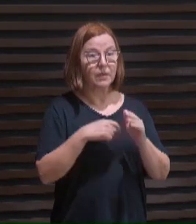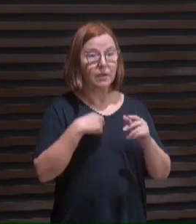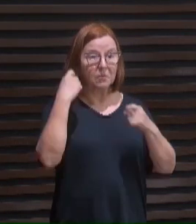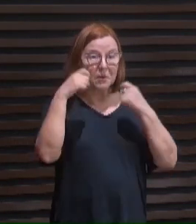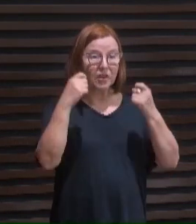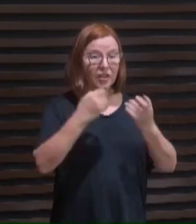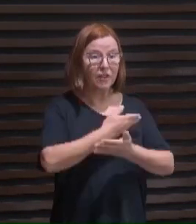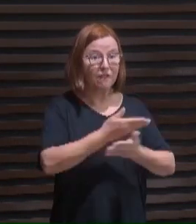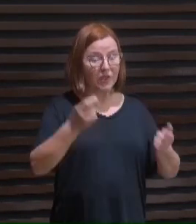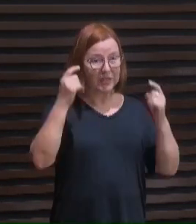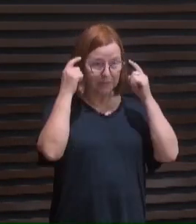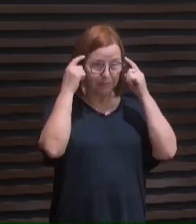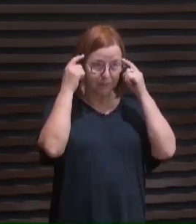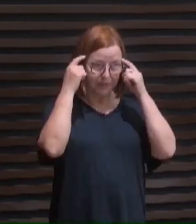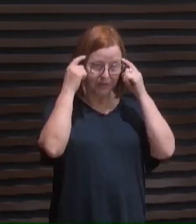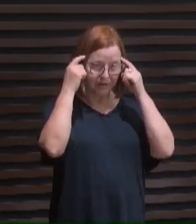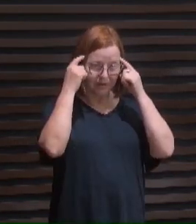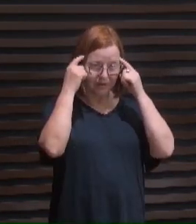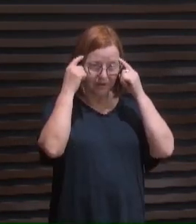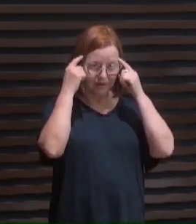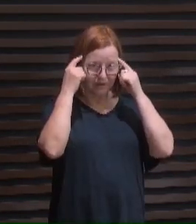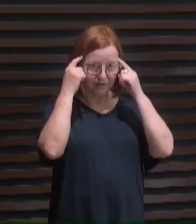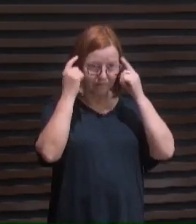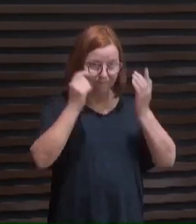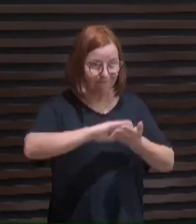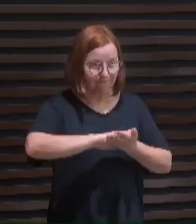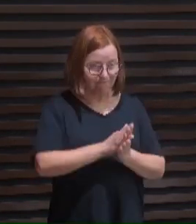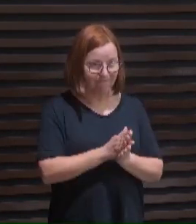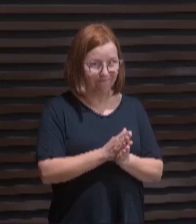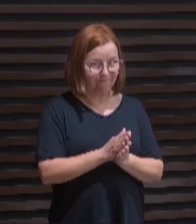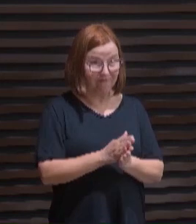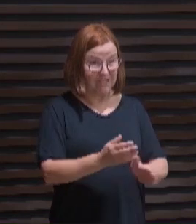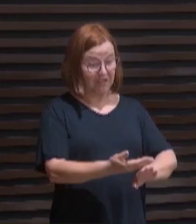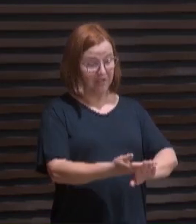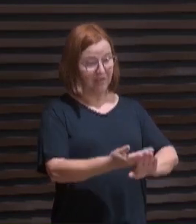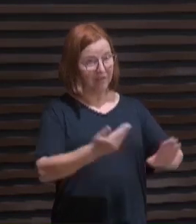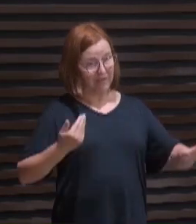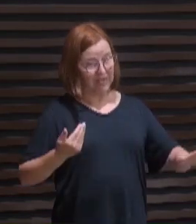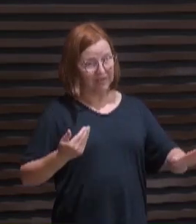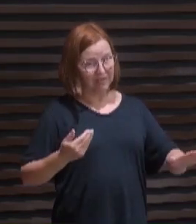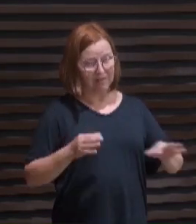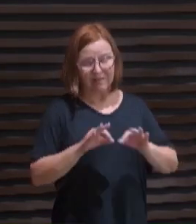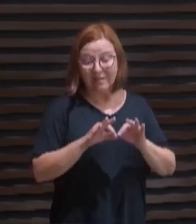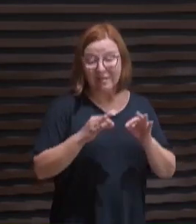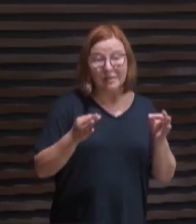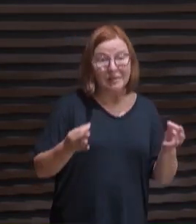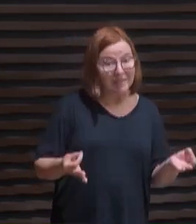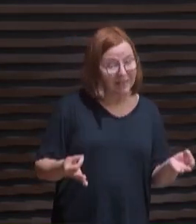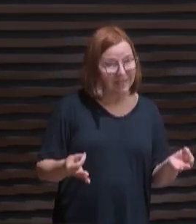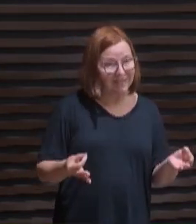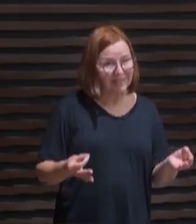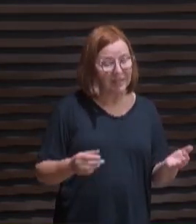mentes sejam corrompidas e se apartem da simplicidade e